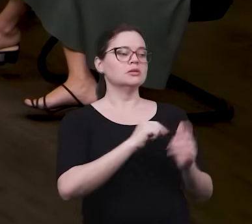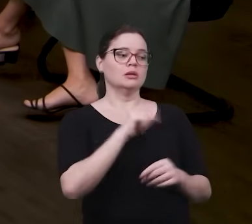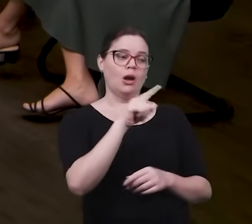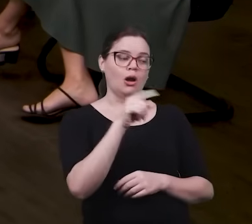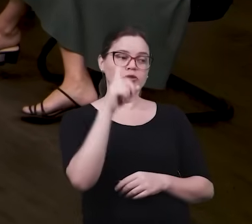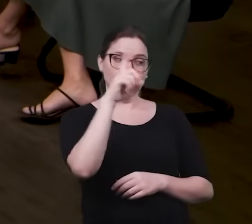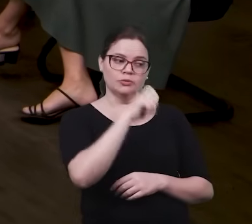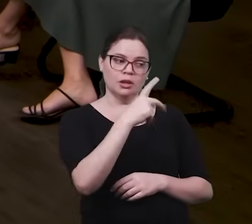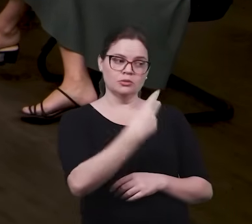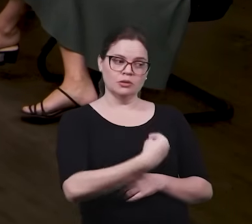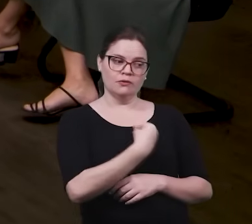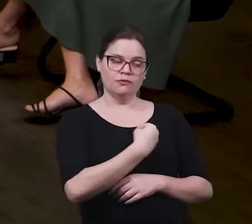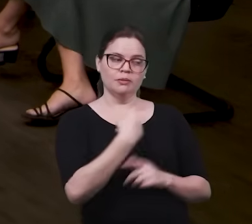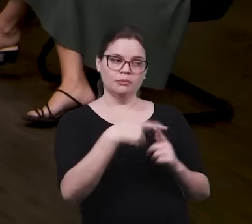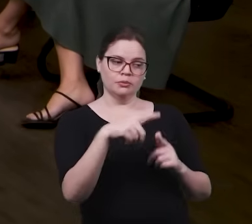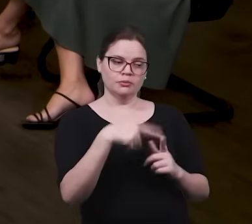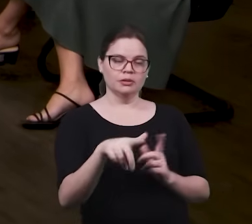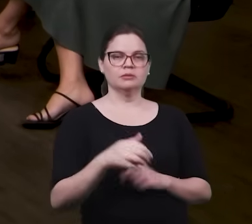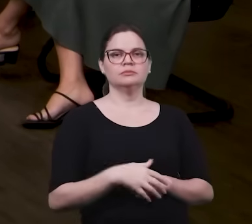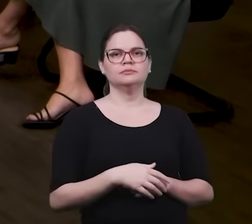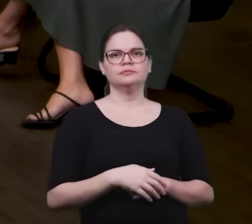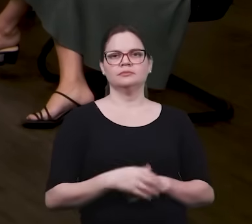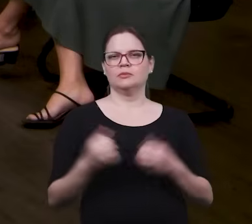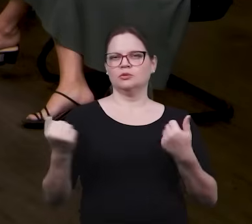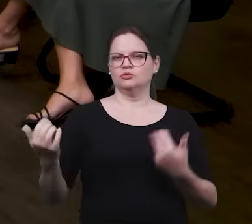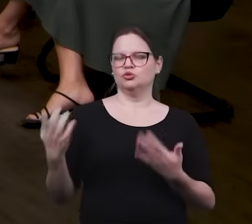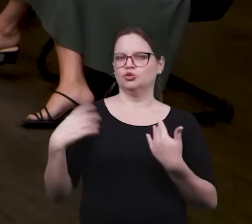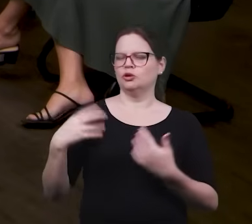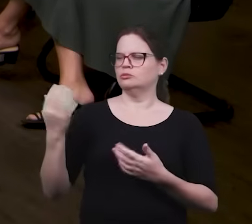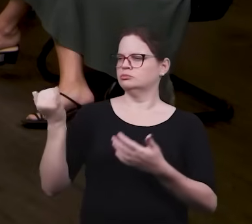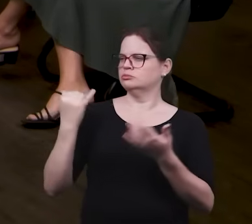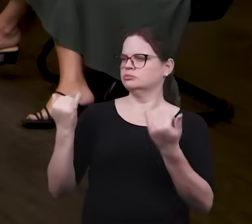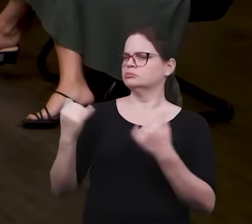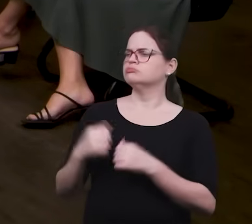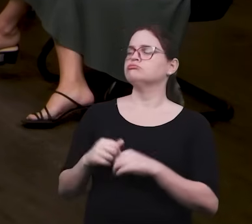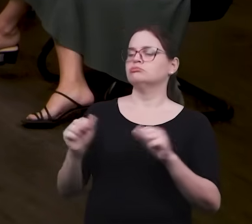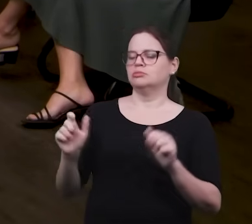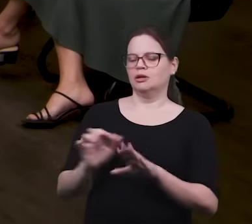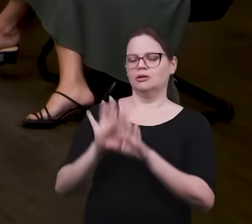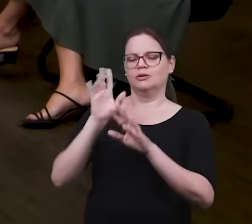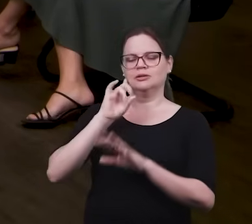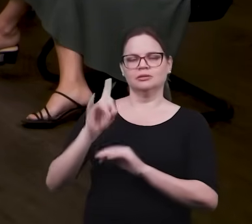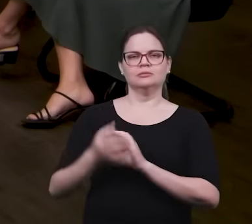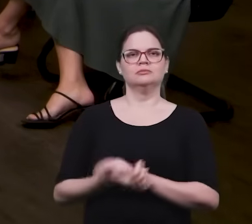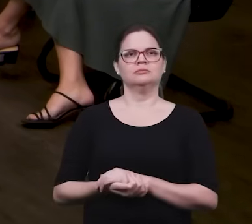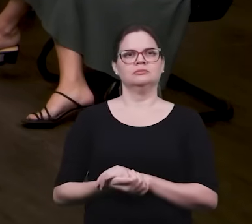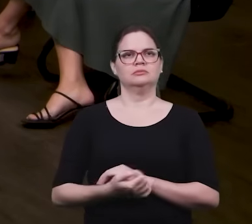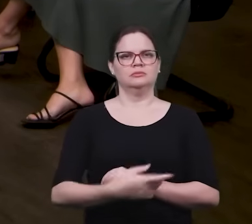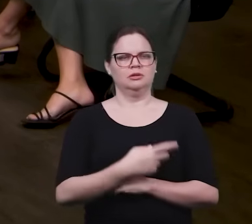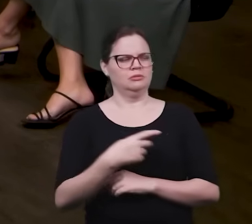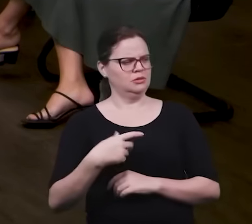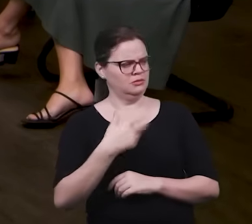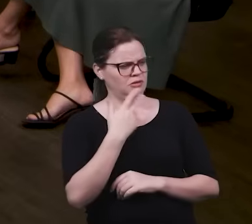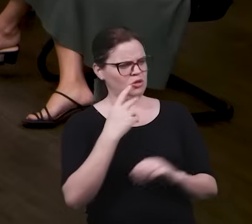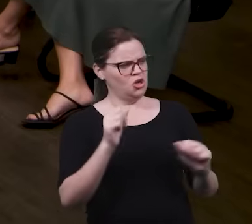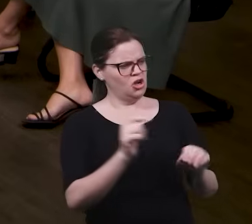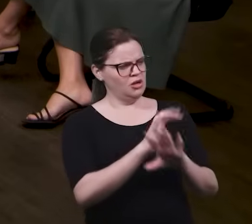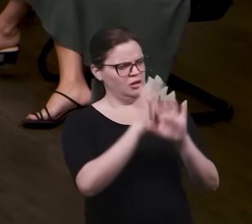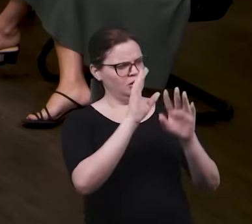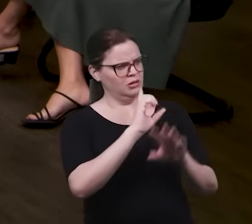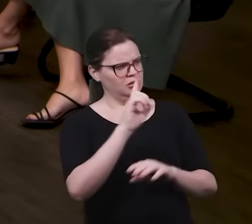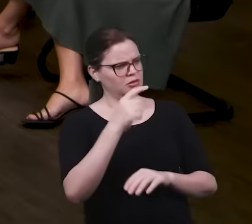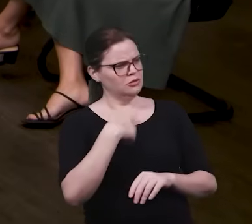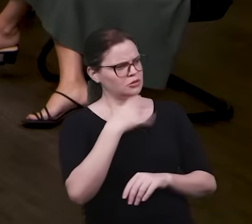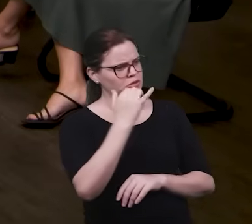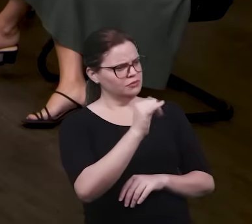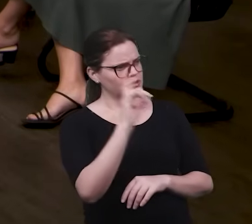dificuldade na vida dele. E o jovem, ao ouvir o dom, ele disse, glória a Deus. E o pastor falou assim, mas glória a Deus,